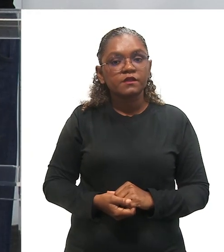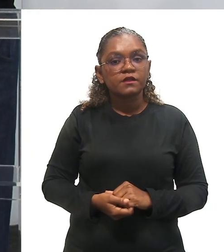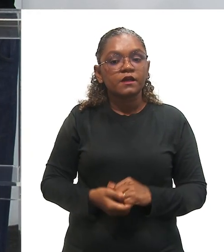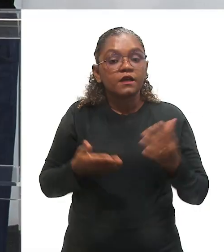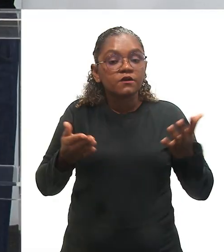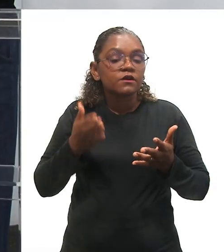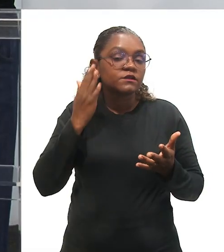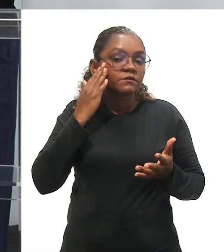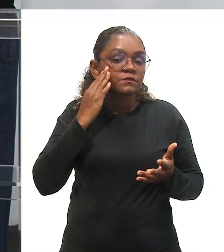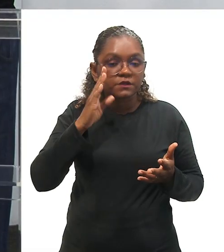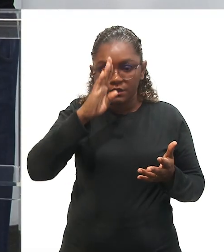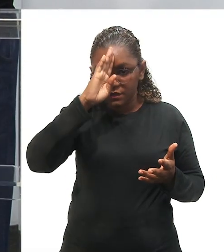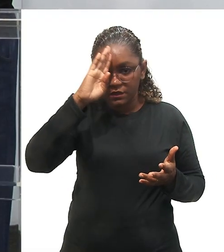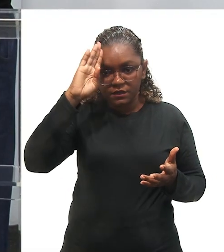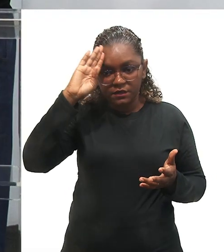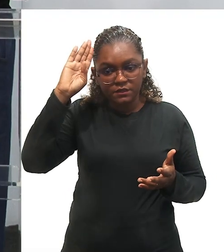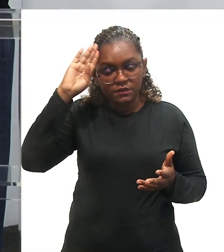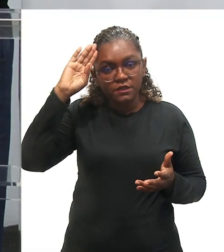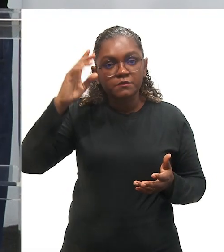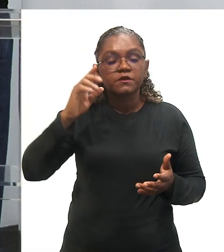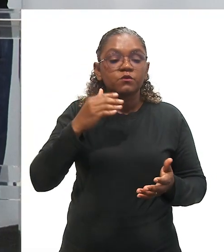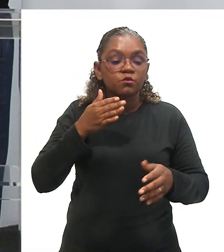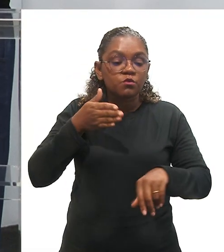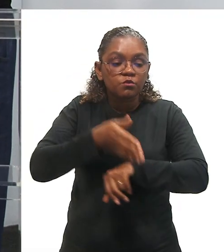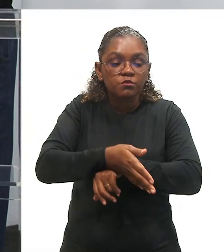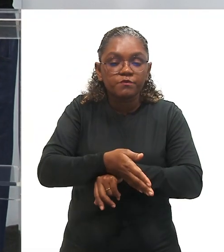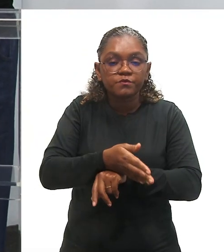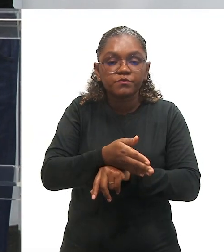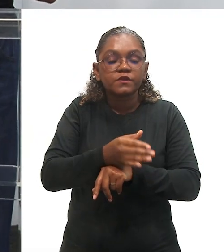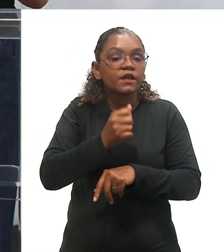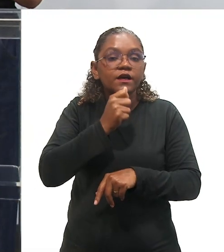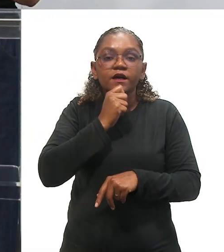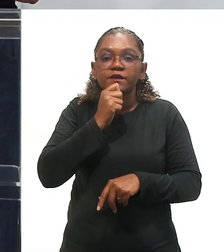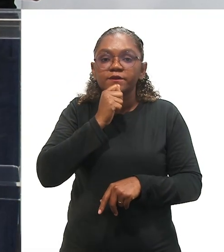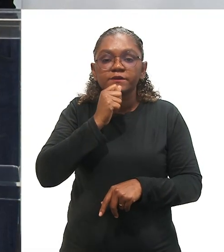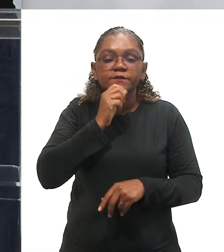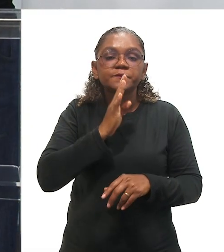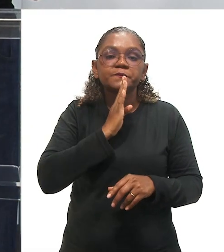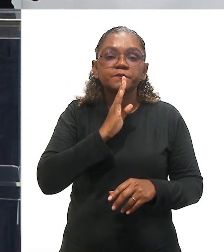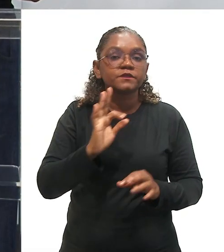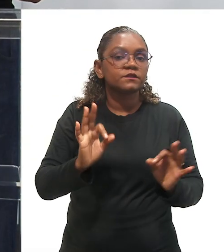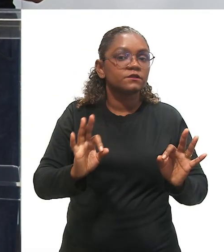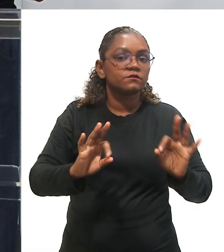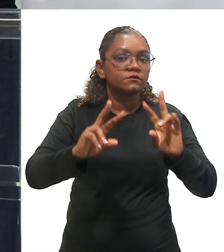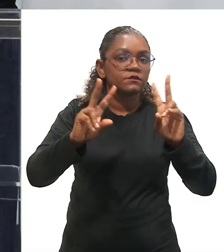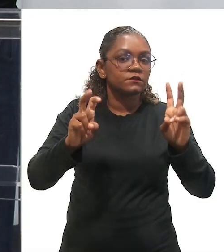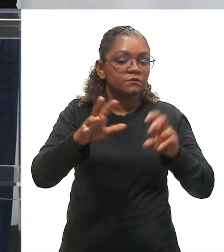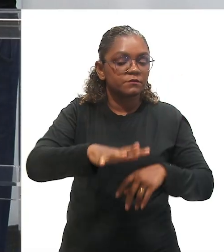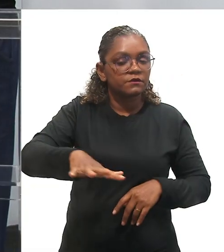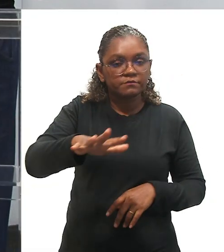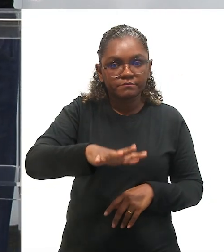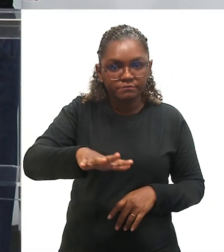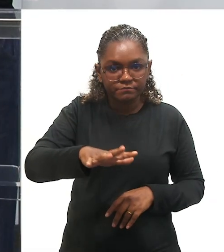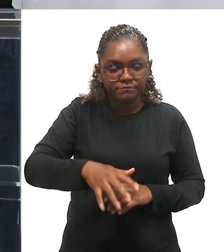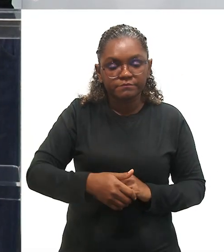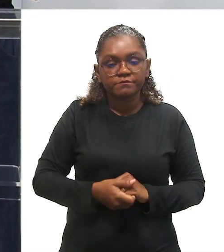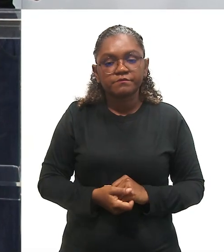com o acadêmico que adentrou o curso e ainda não tem esse conhecimento da contabilidade